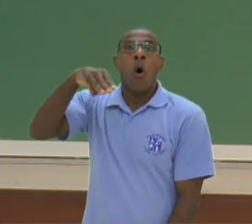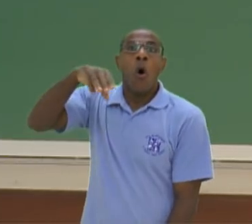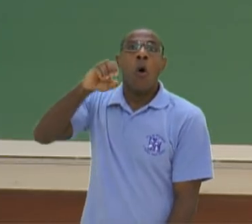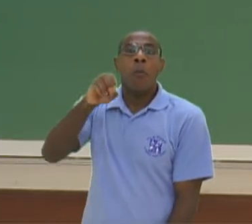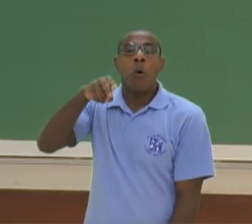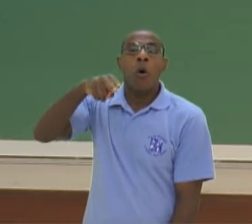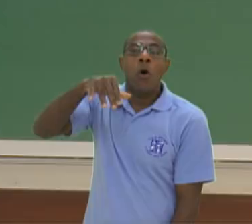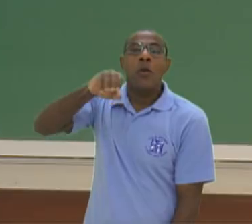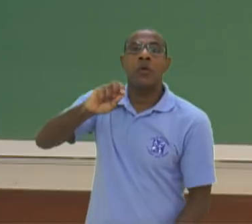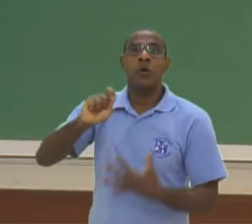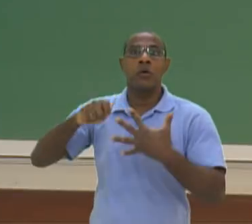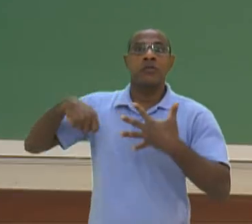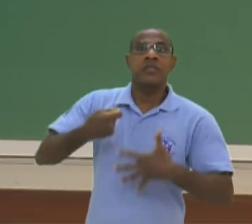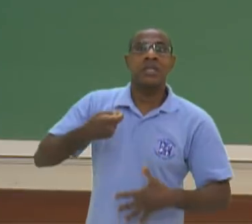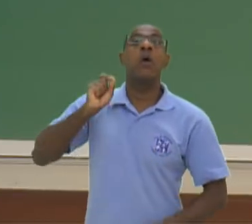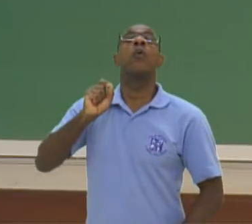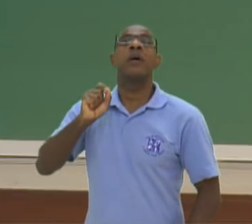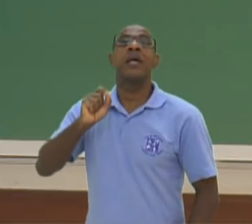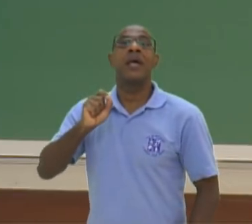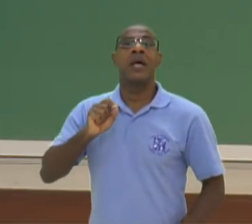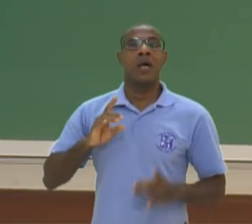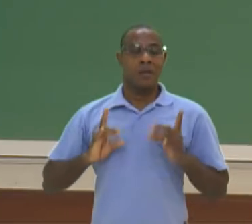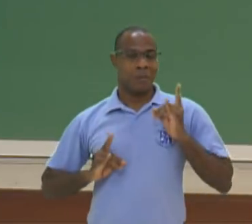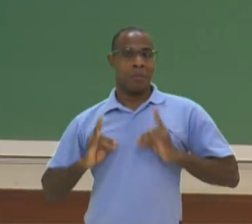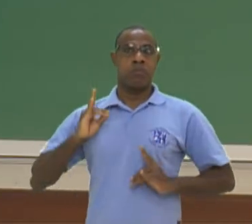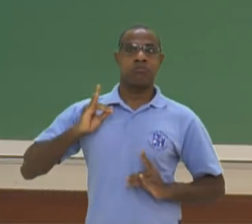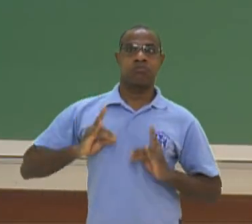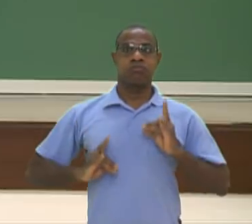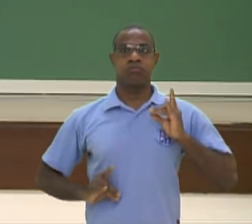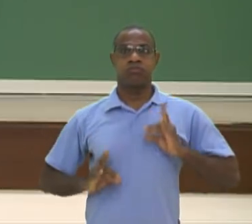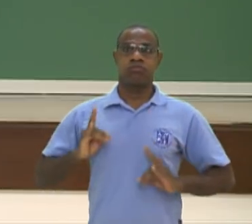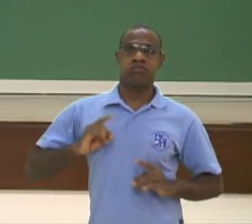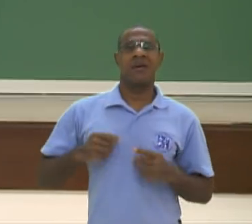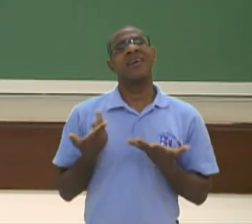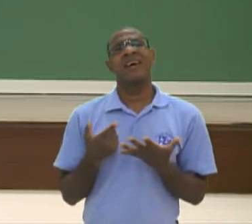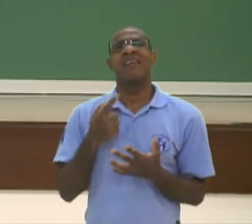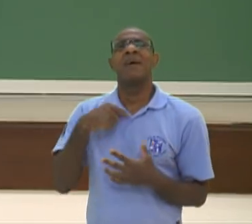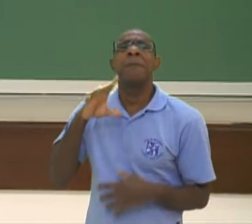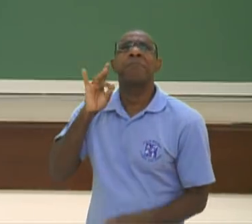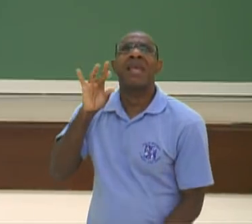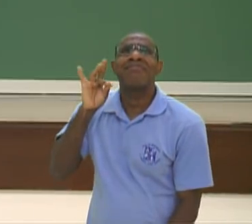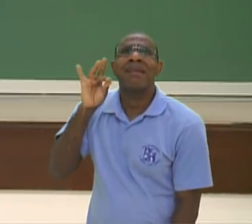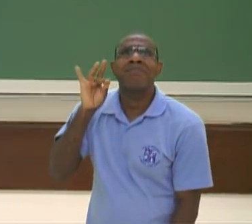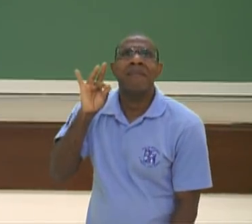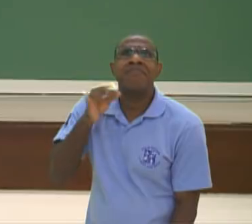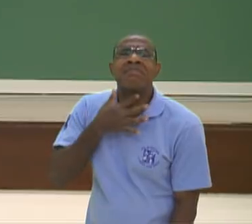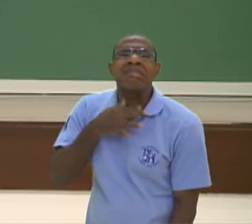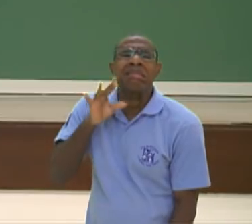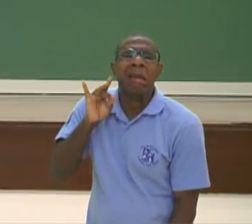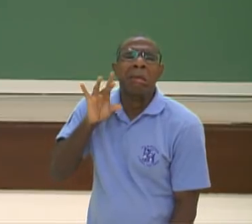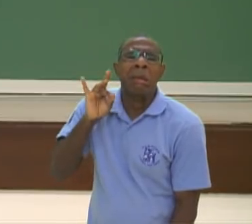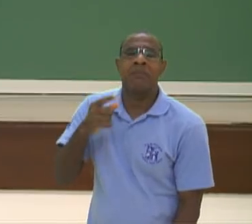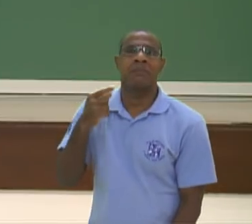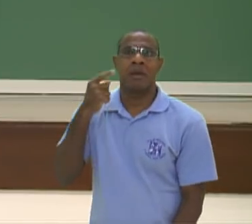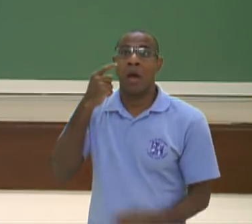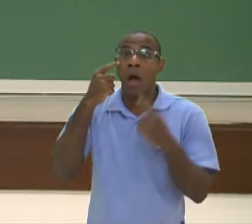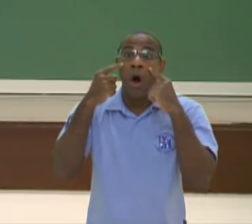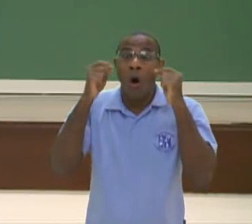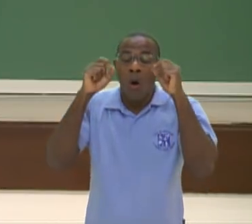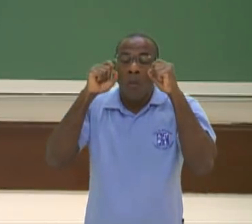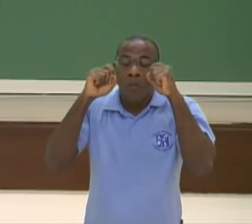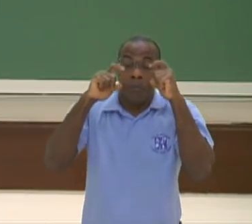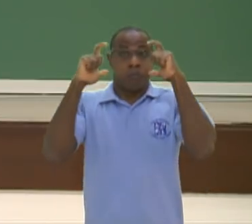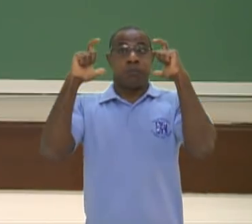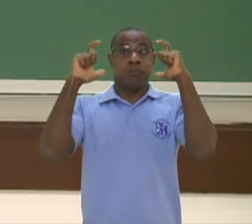naquele momento que fazem com que a gente, né, fique com a boca seca, a pupila dilatada. Então, por mais que a gente